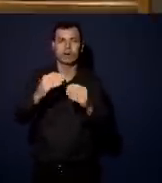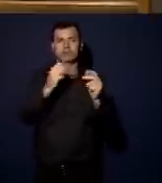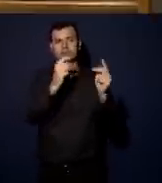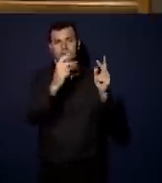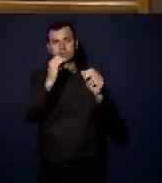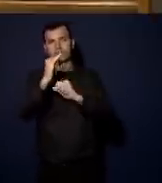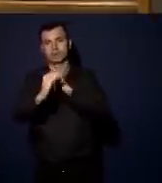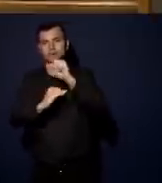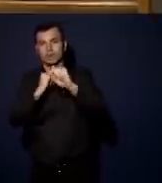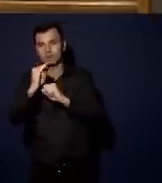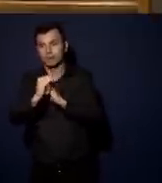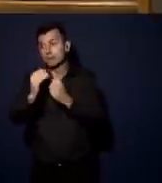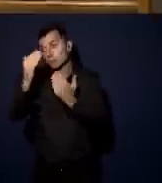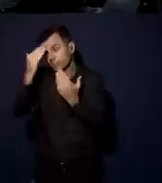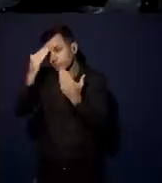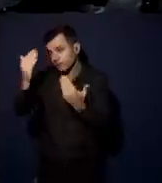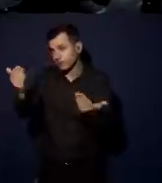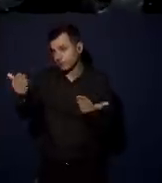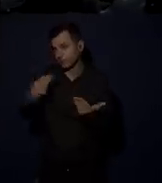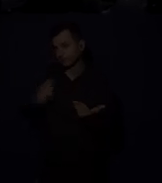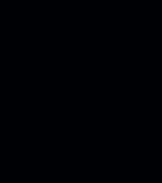pessoal pela presença tá no painel